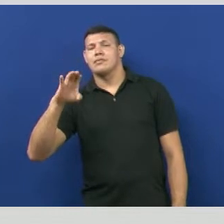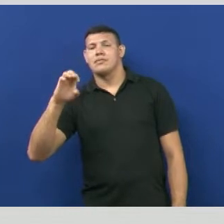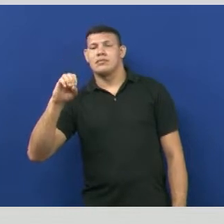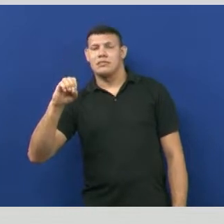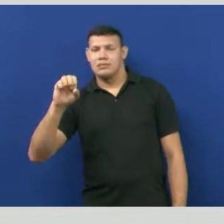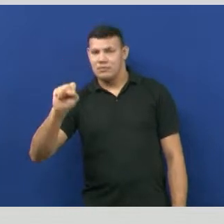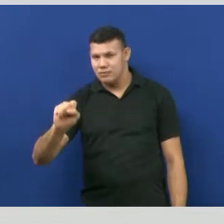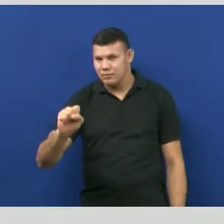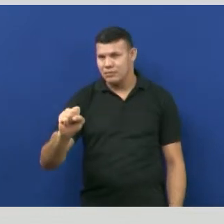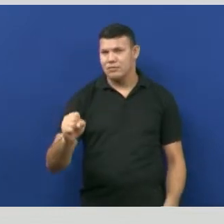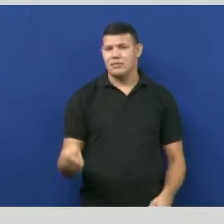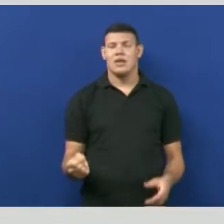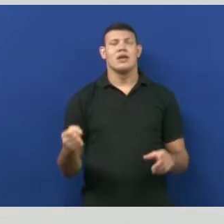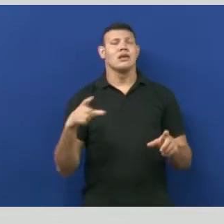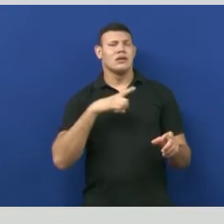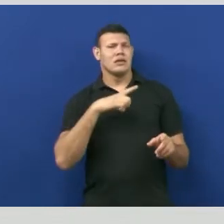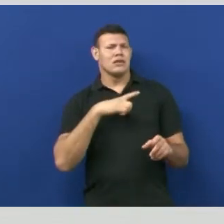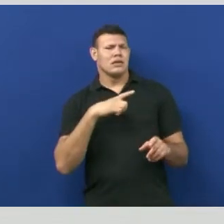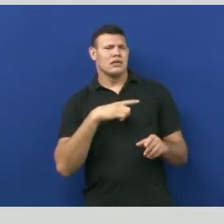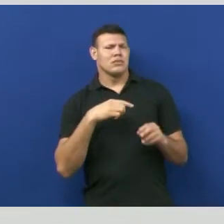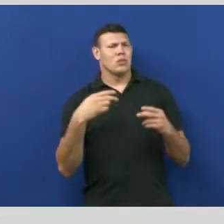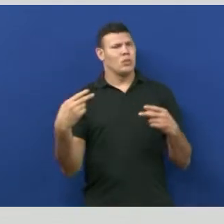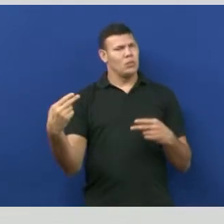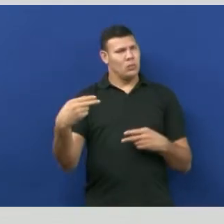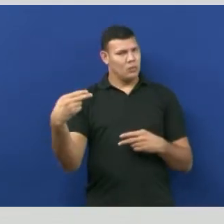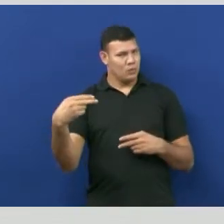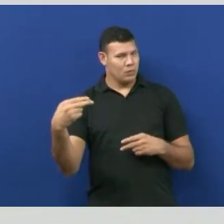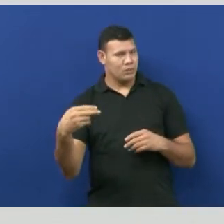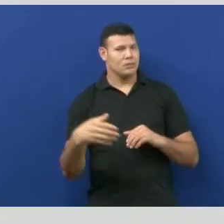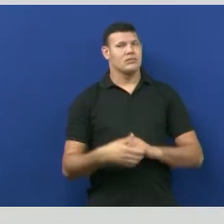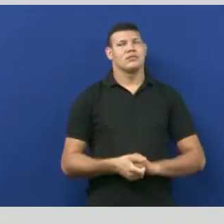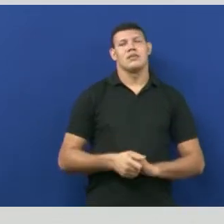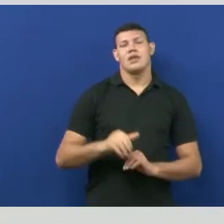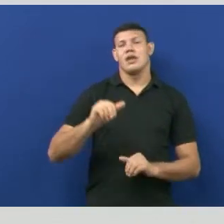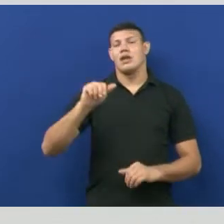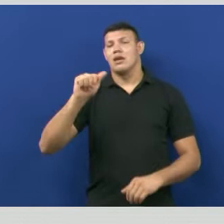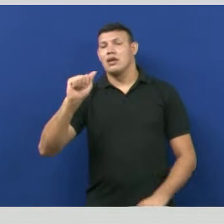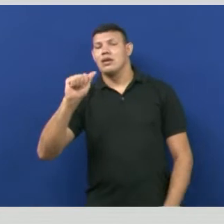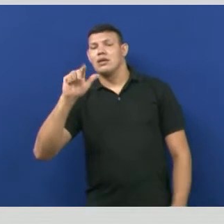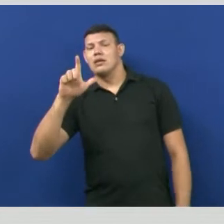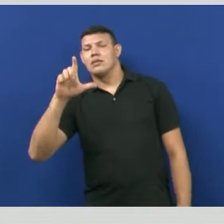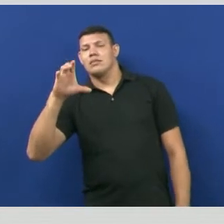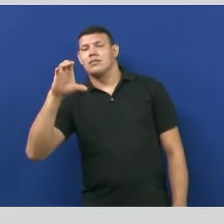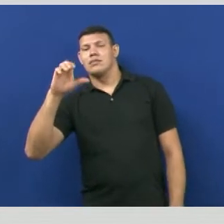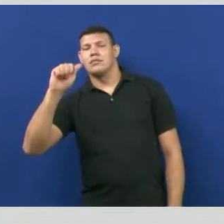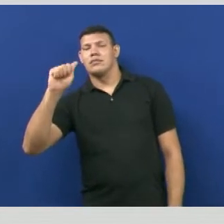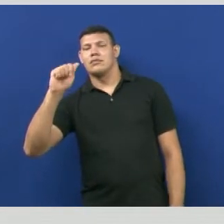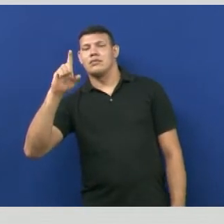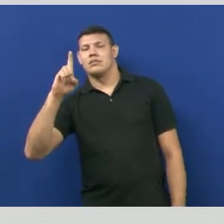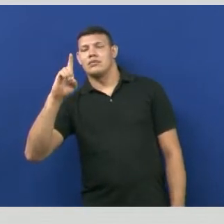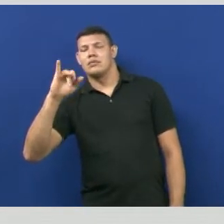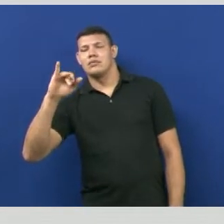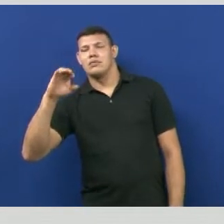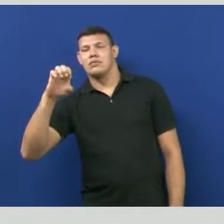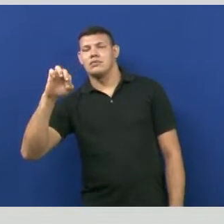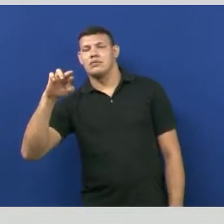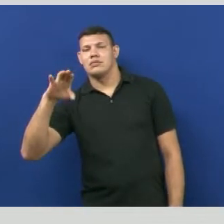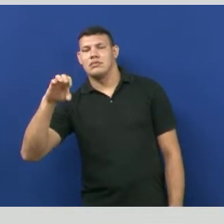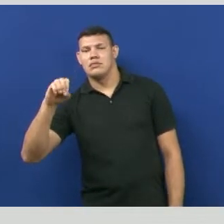hidrogênio ao seu redor. Os alcadienos possuem duas ligações duplas.